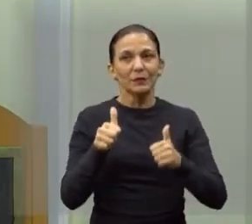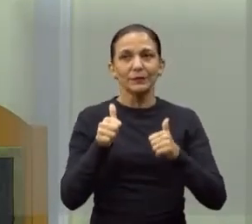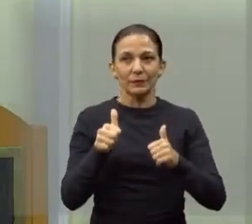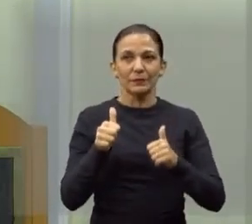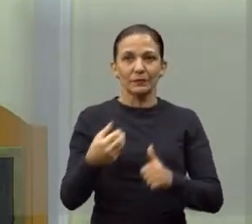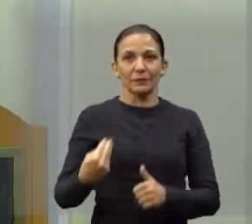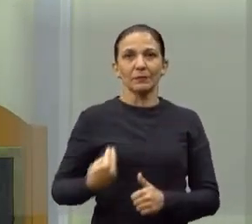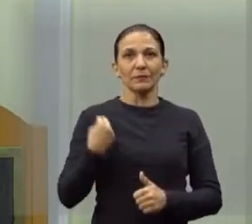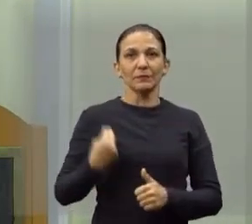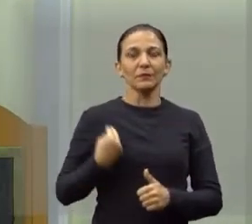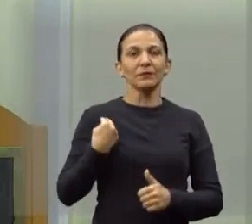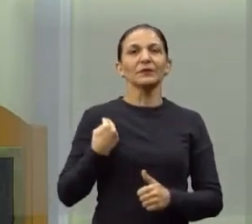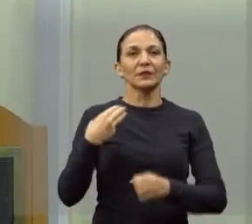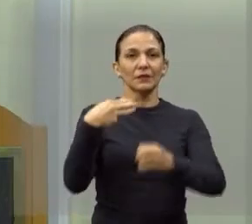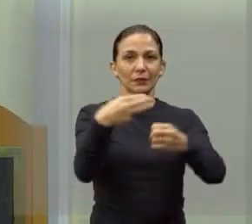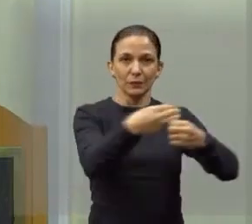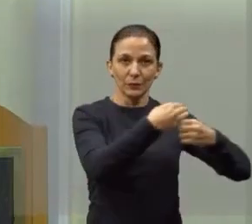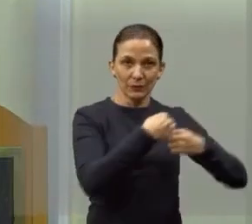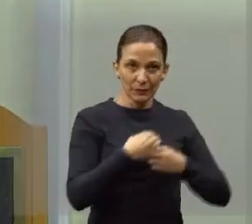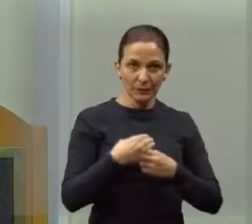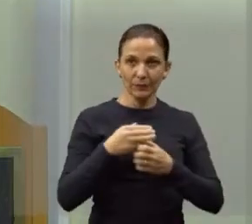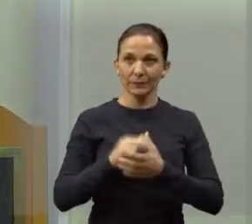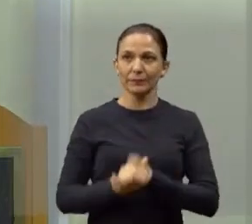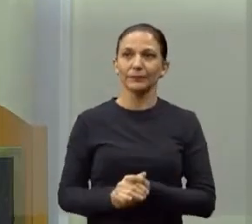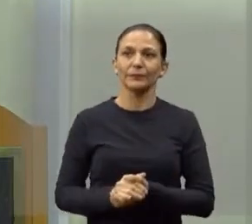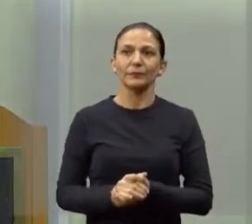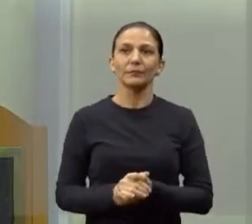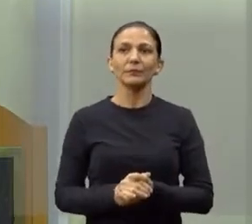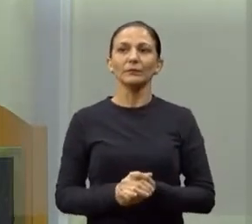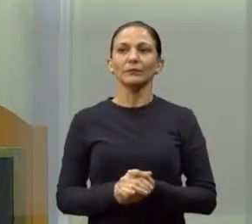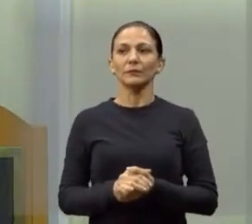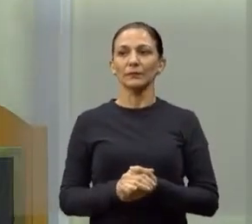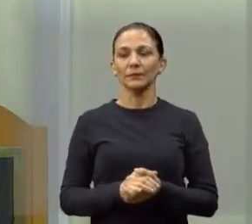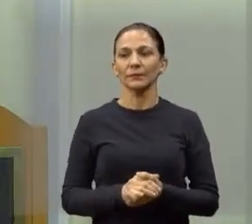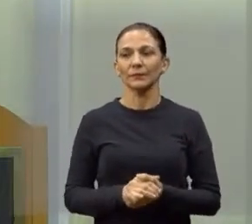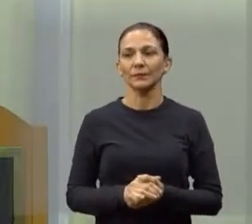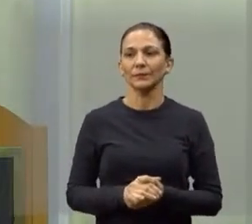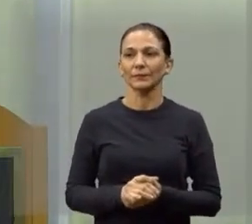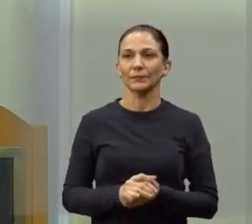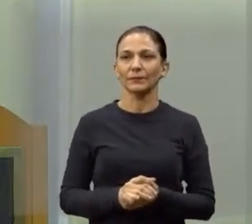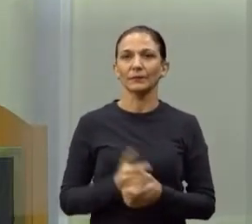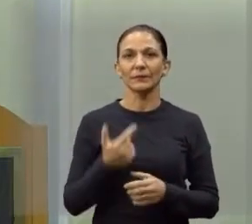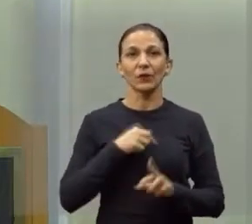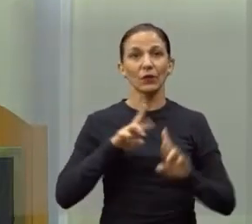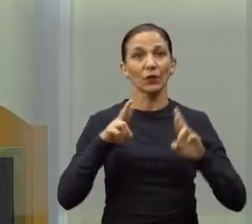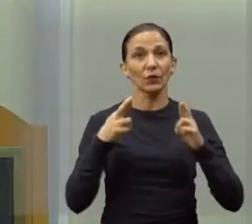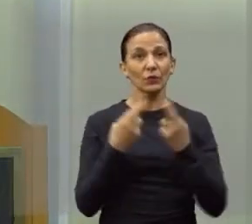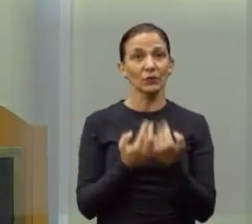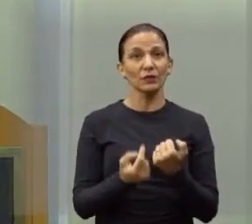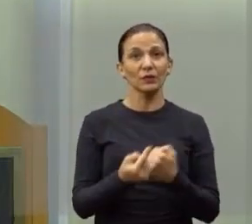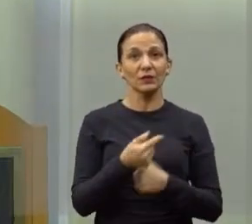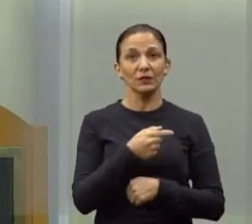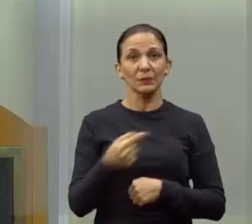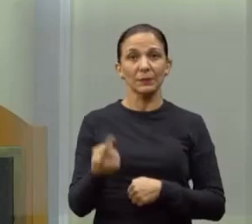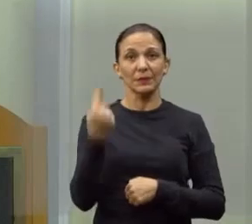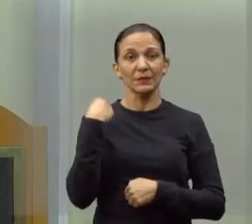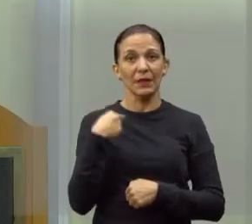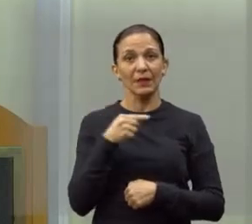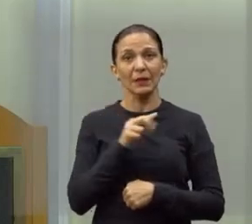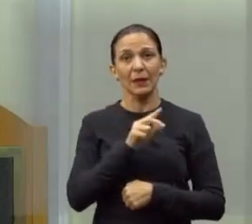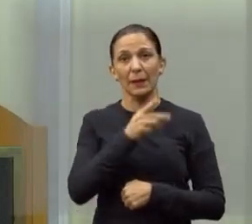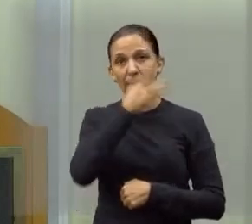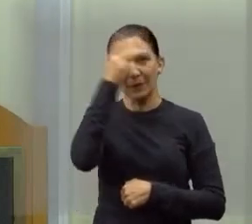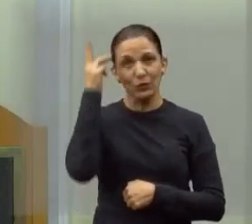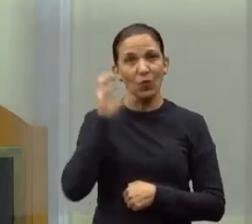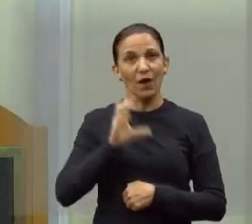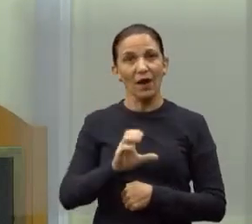diretamente na vida das cidades. Também quero dizer, presidente, que eu me reuni semana passada com a Carol Guimarães,